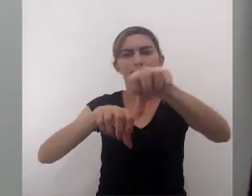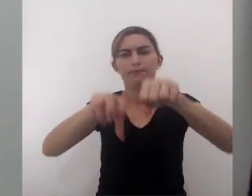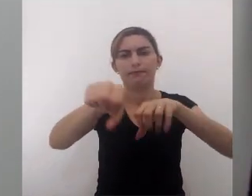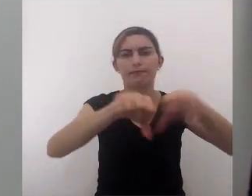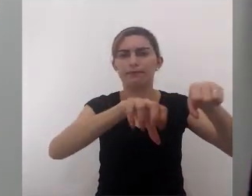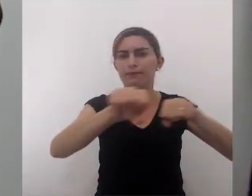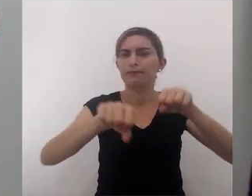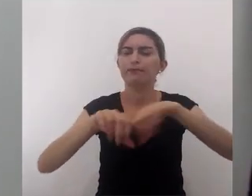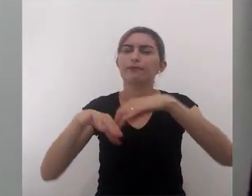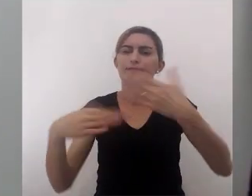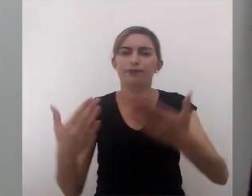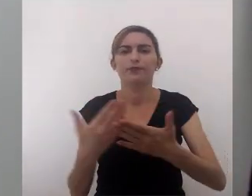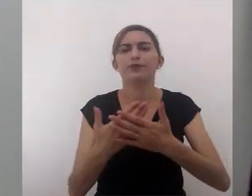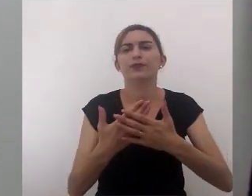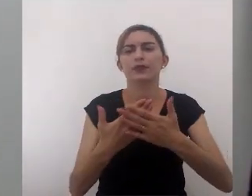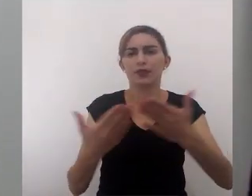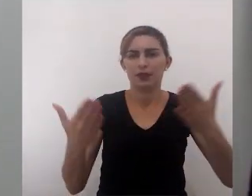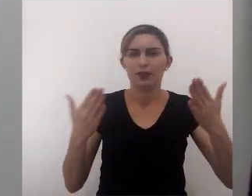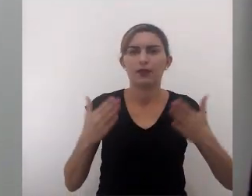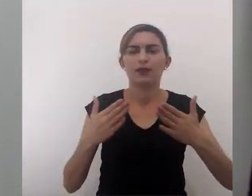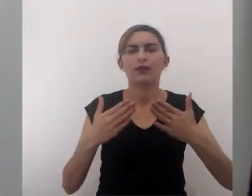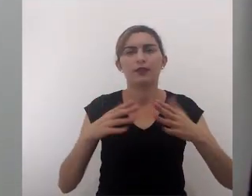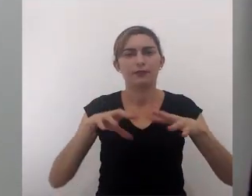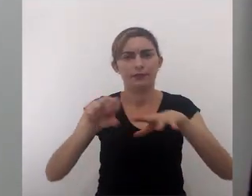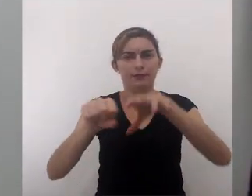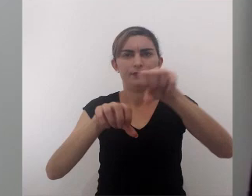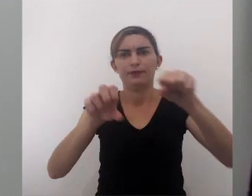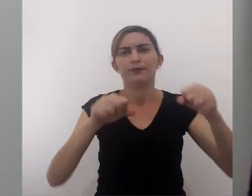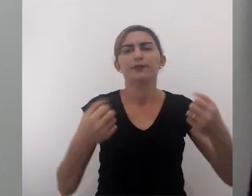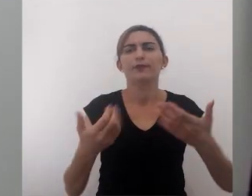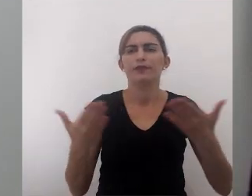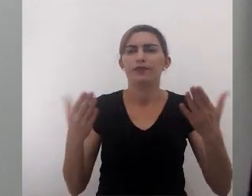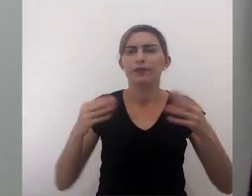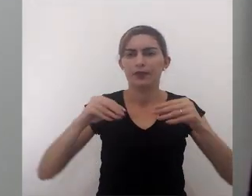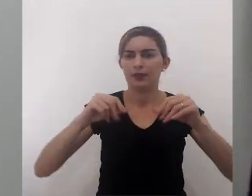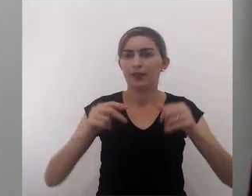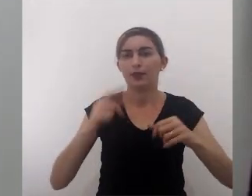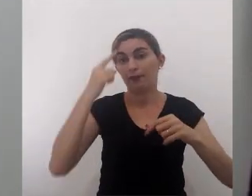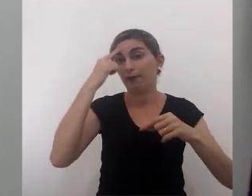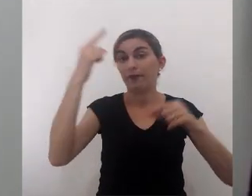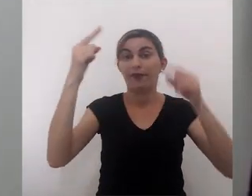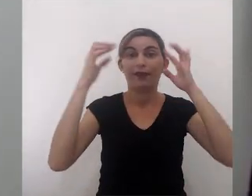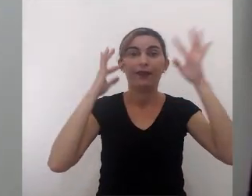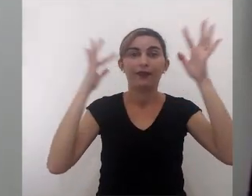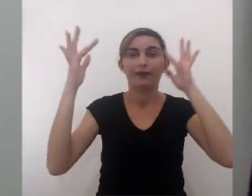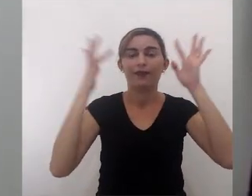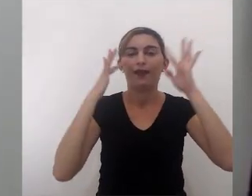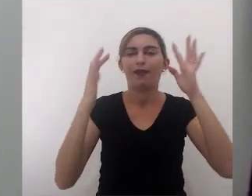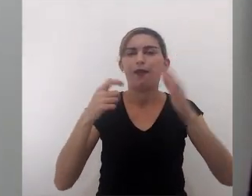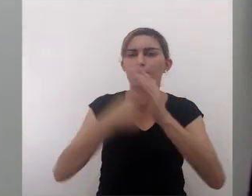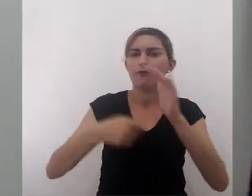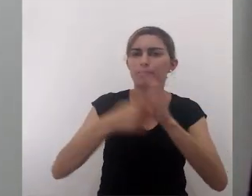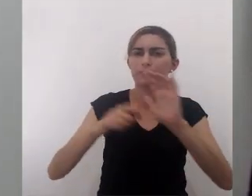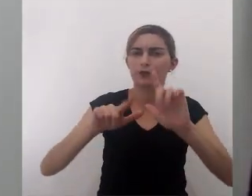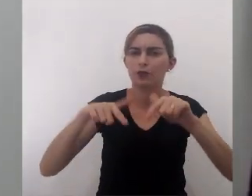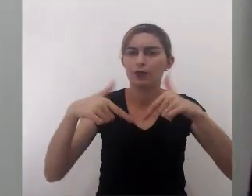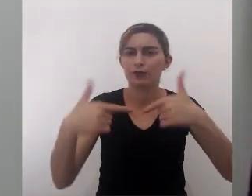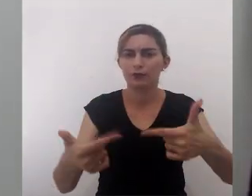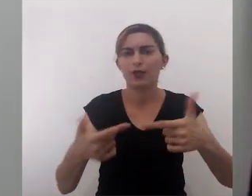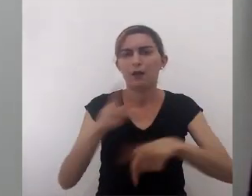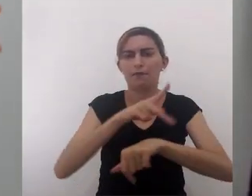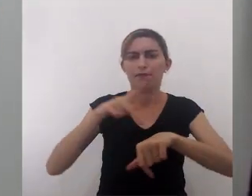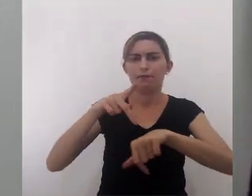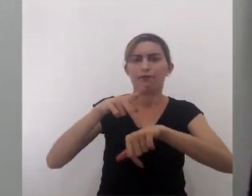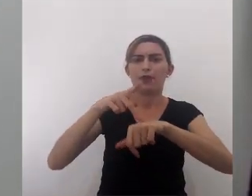seja, povos dominados fizeram o que? Uso das ideias nacionalistas para lutar pela emancipação de